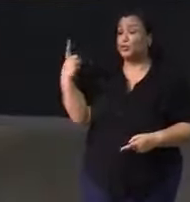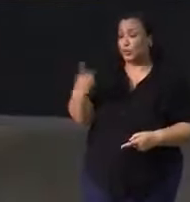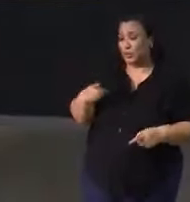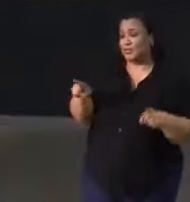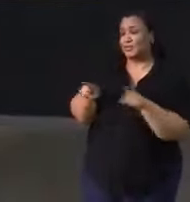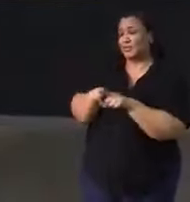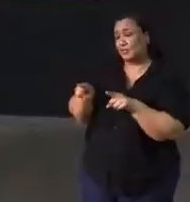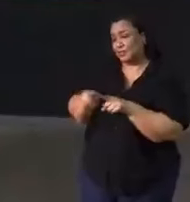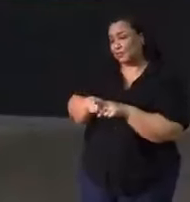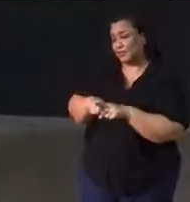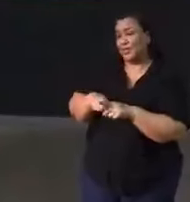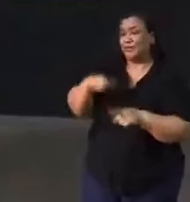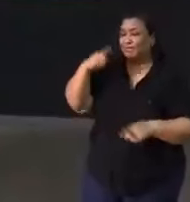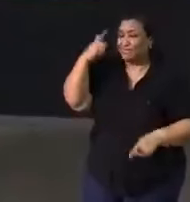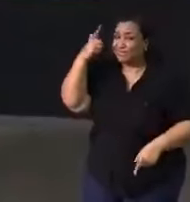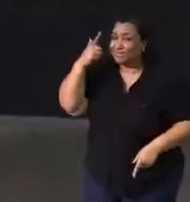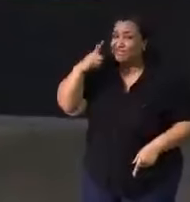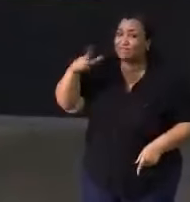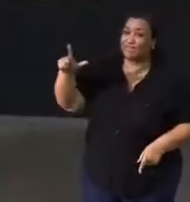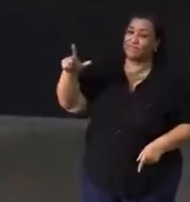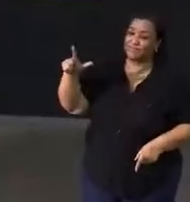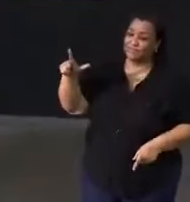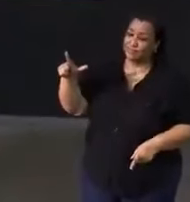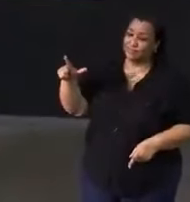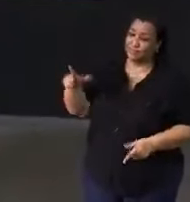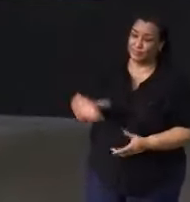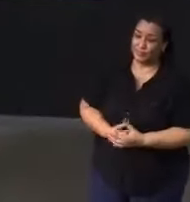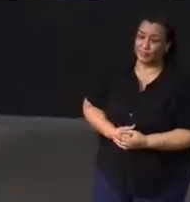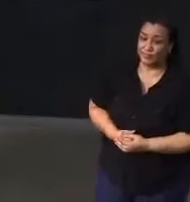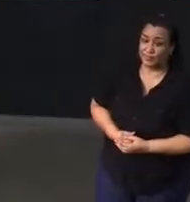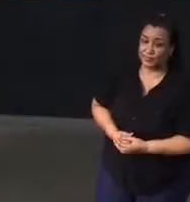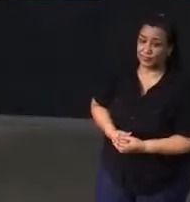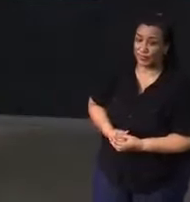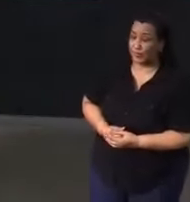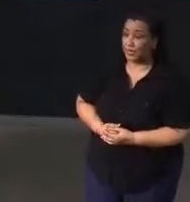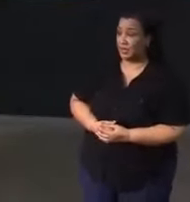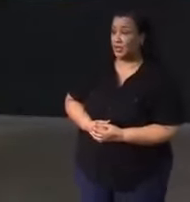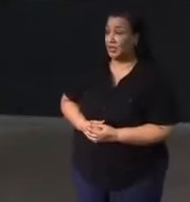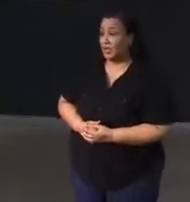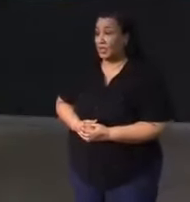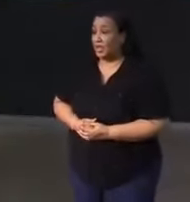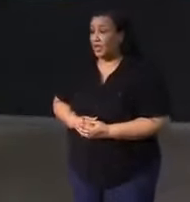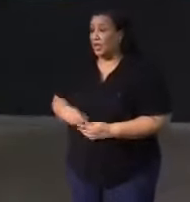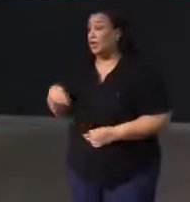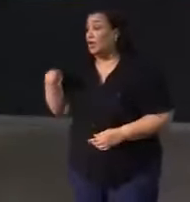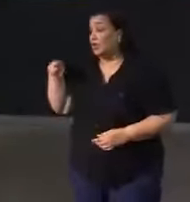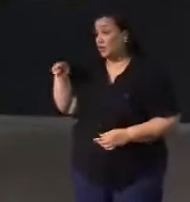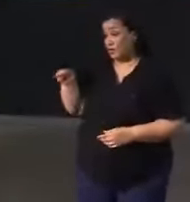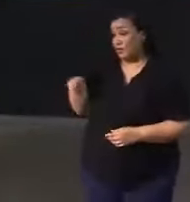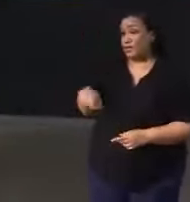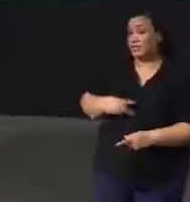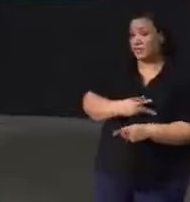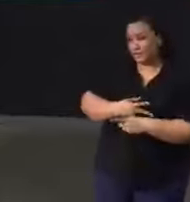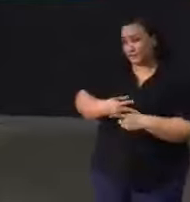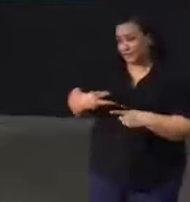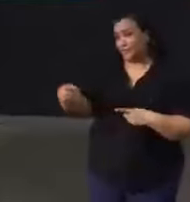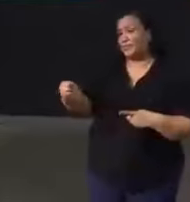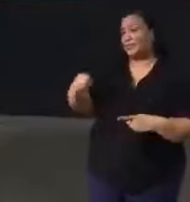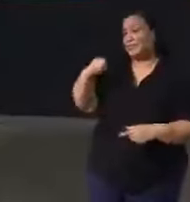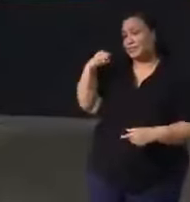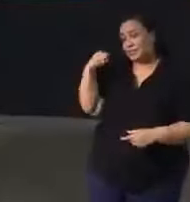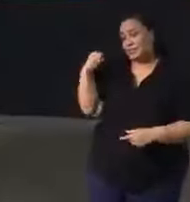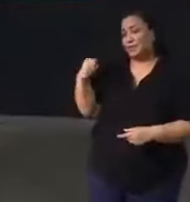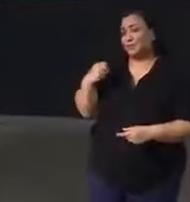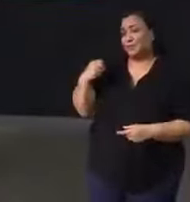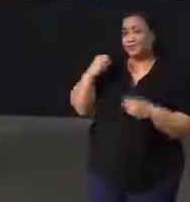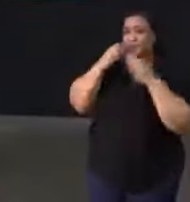vencer. Você pode me ajudar falando isso para duas ou três pessoas? Você também vai vencer.